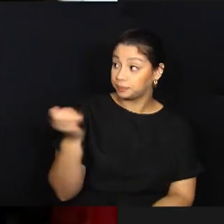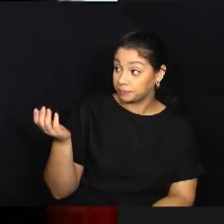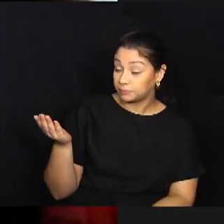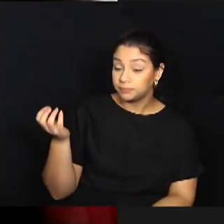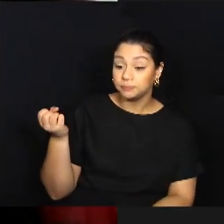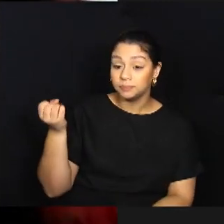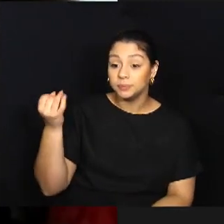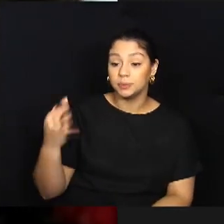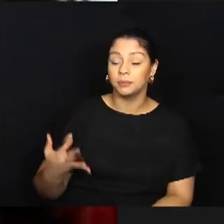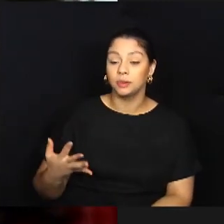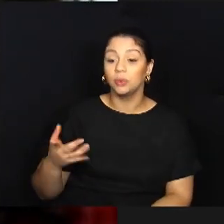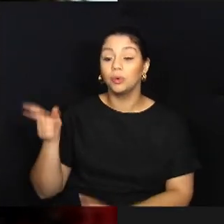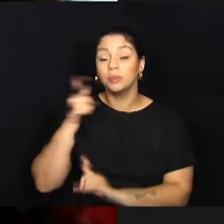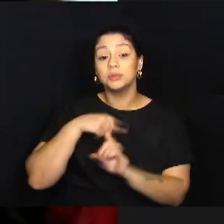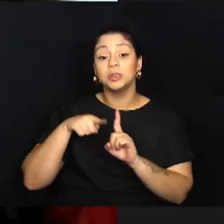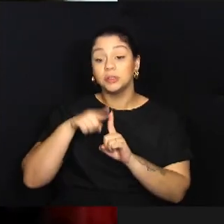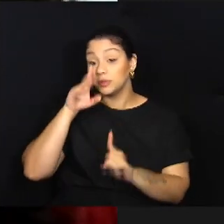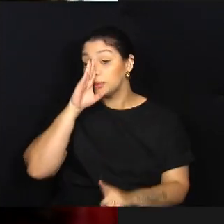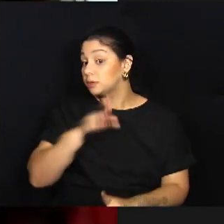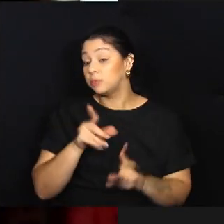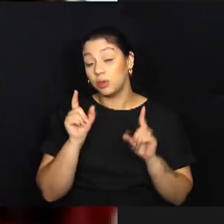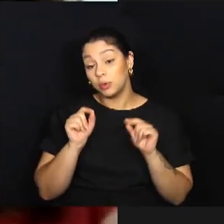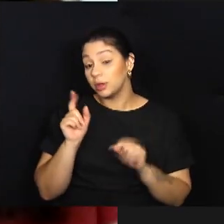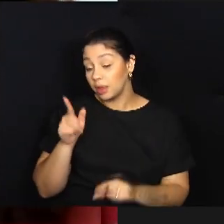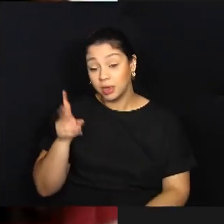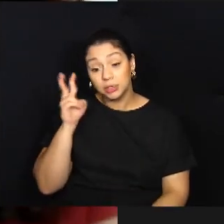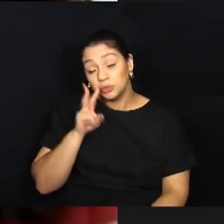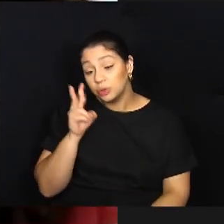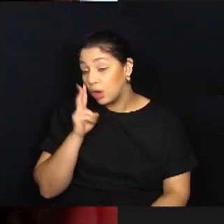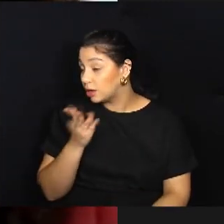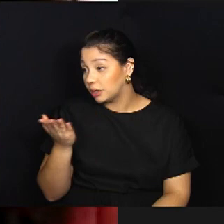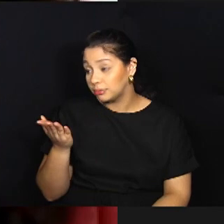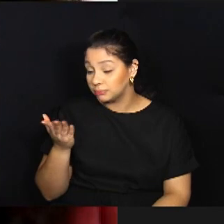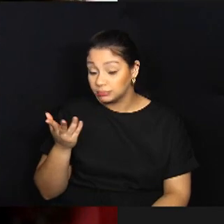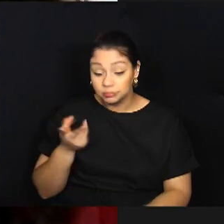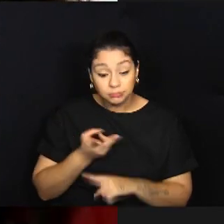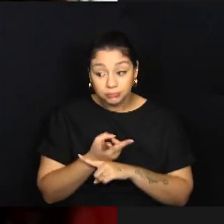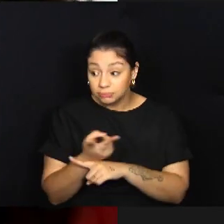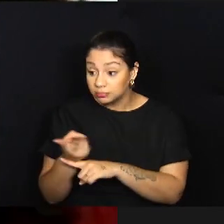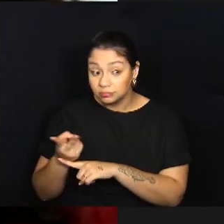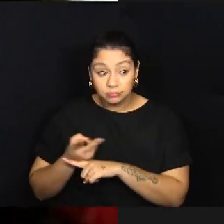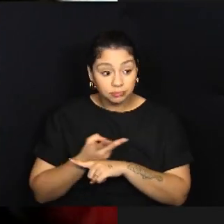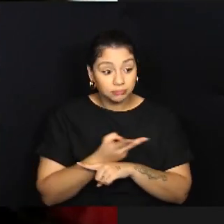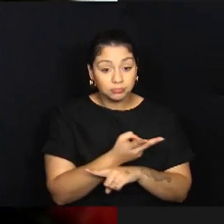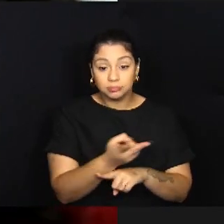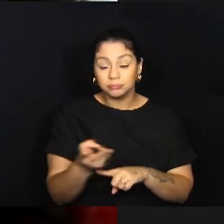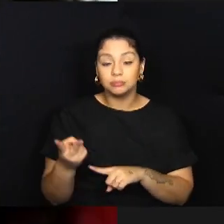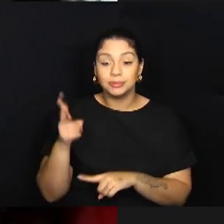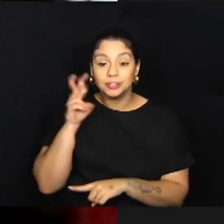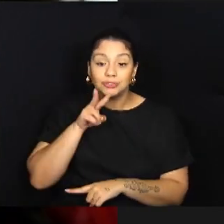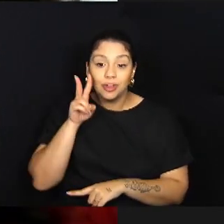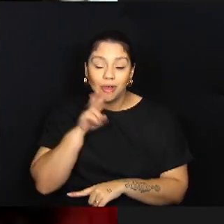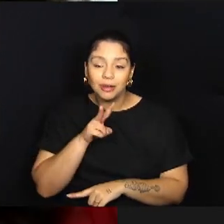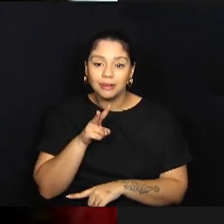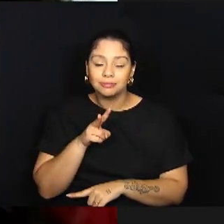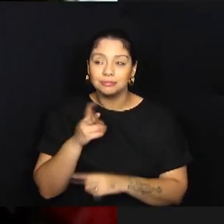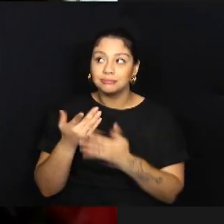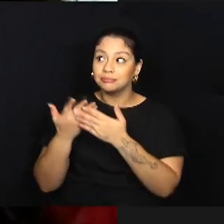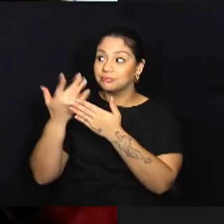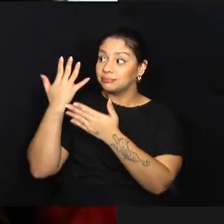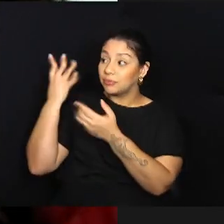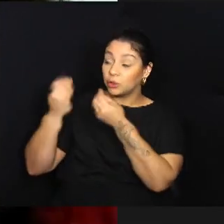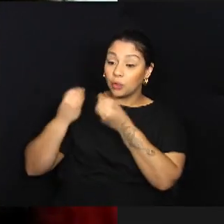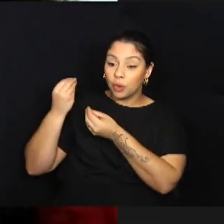isso. Nosso objetivo principal era ir atrás das histórias, então o resto a gente se virava. Mas eu acho que, assim, para qualquer tipo